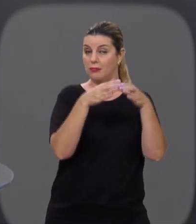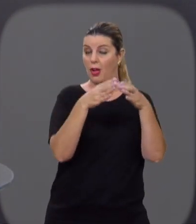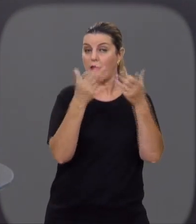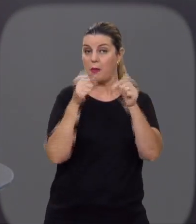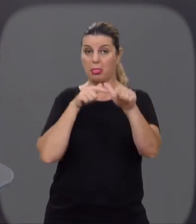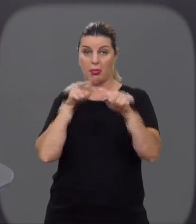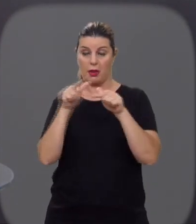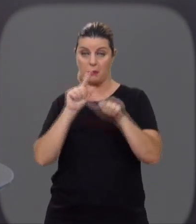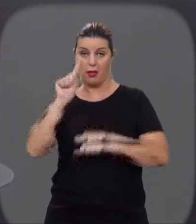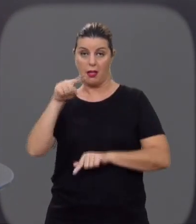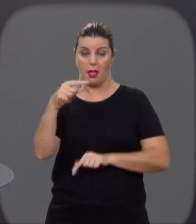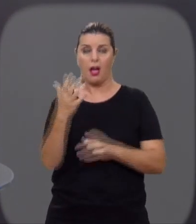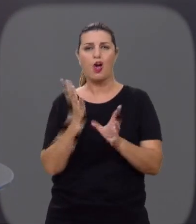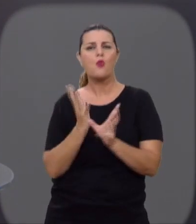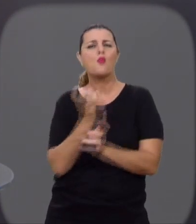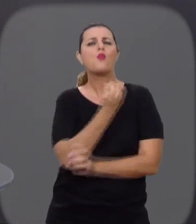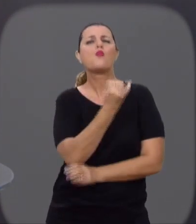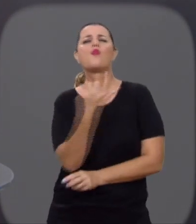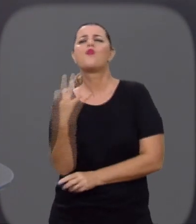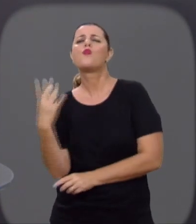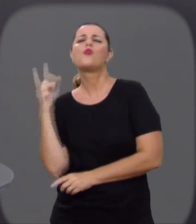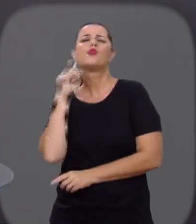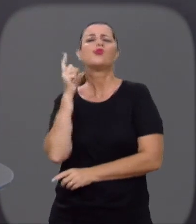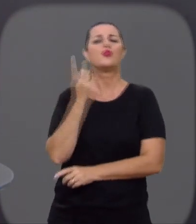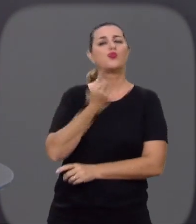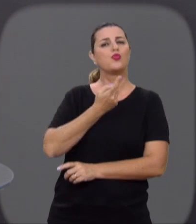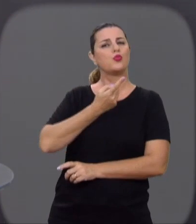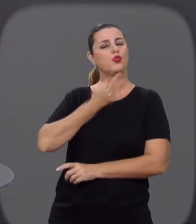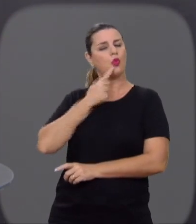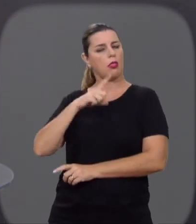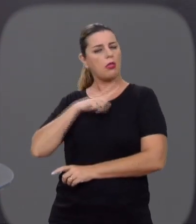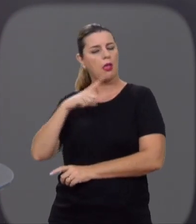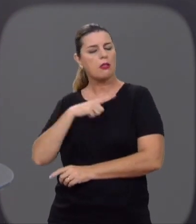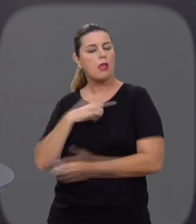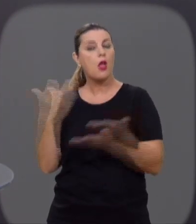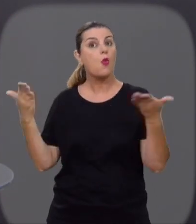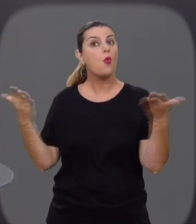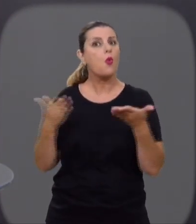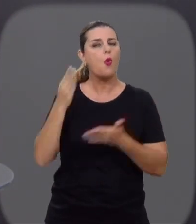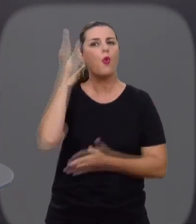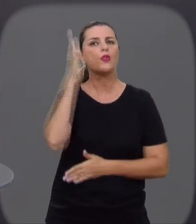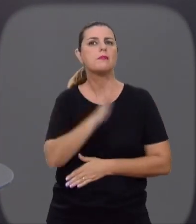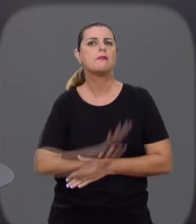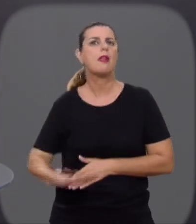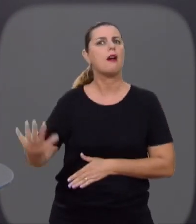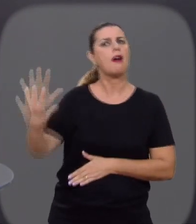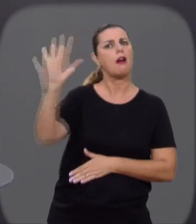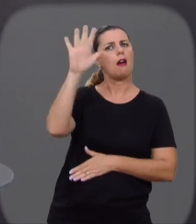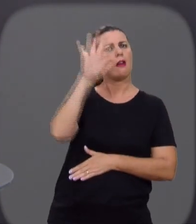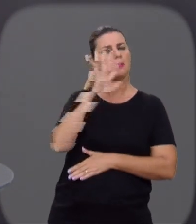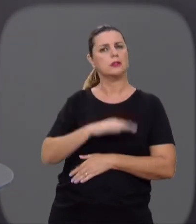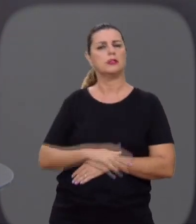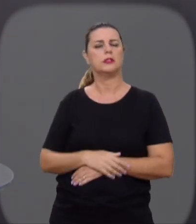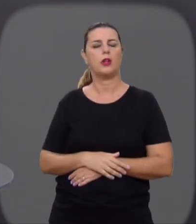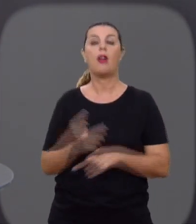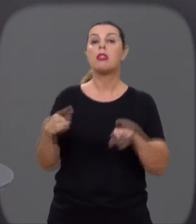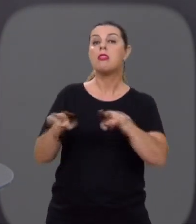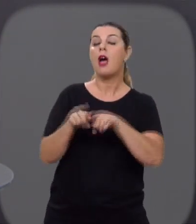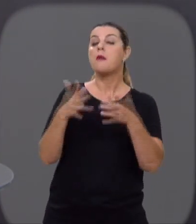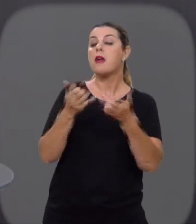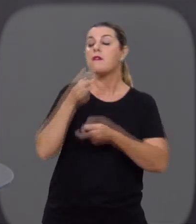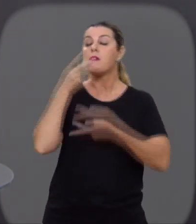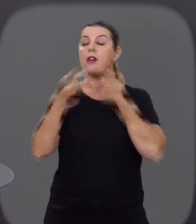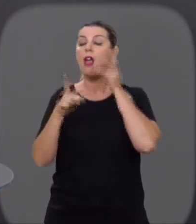trabalhar então sobre a quantidade de surdos que nós temos atualmente no nosso país, né? E também vamos falar